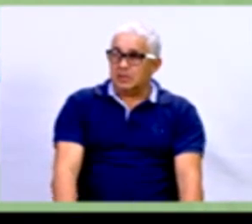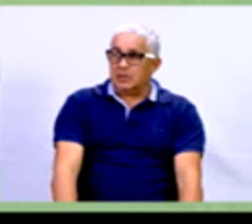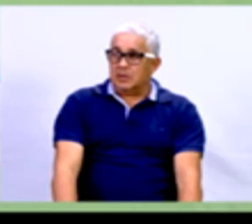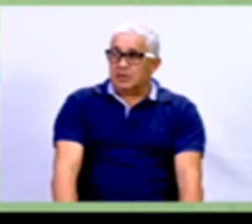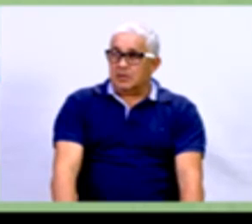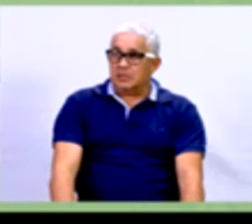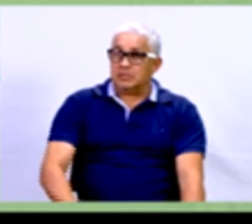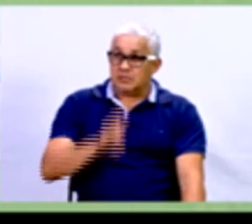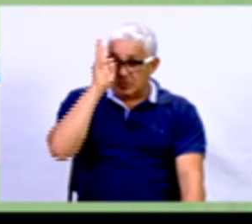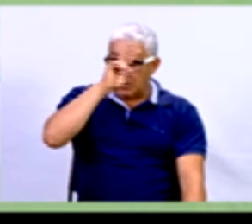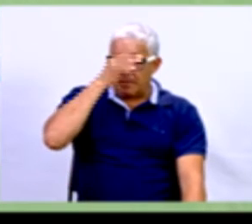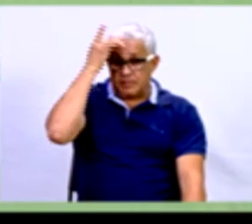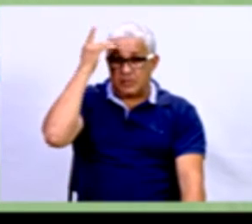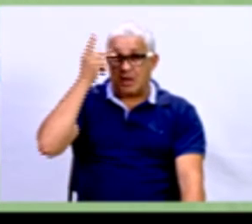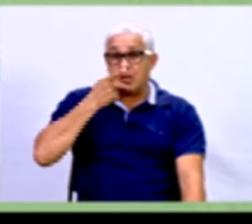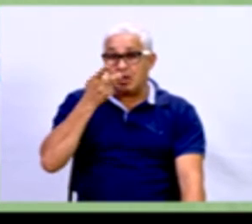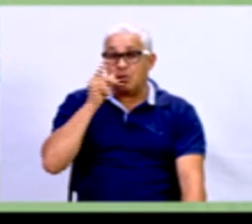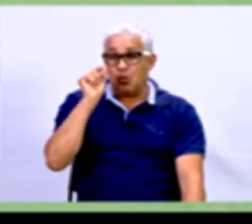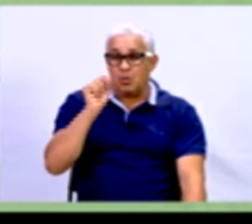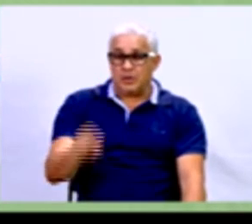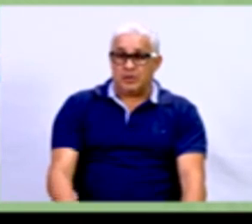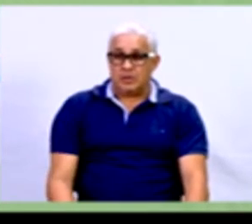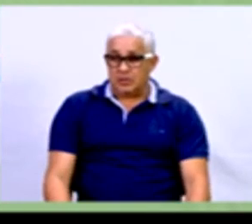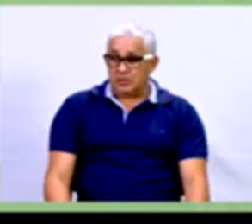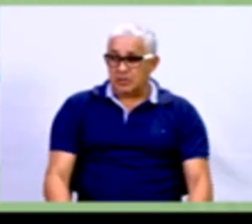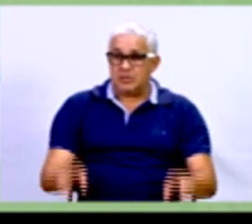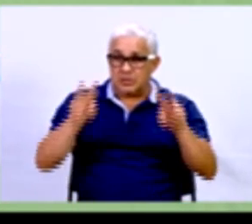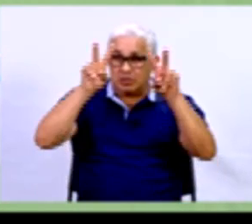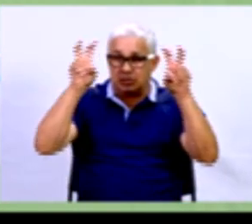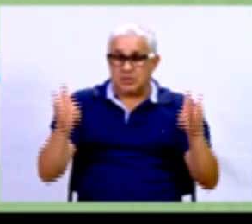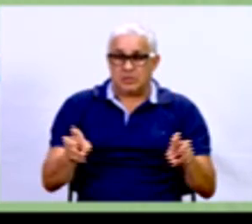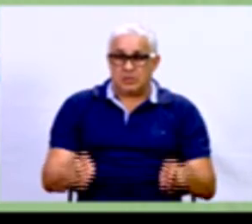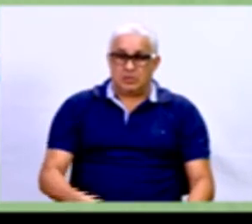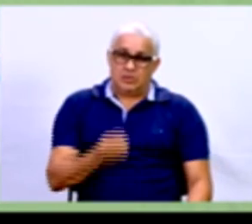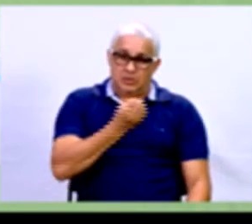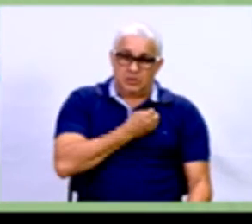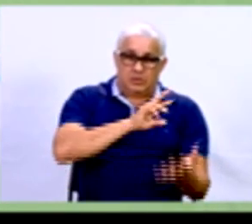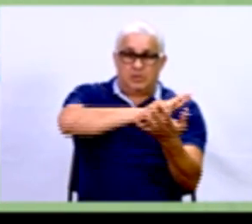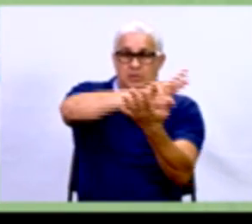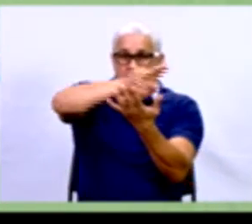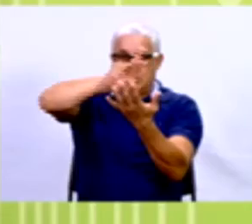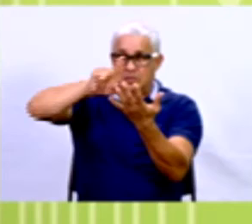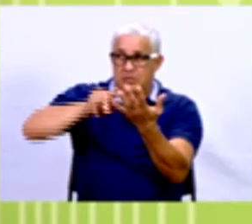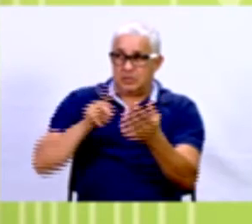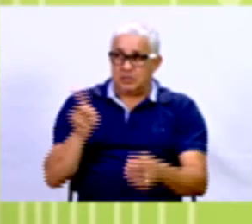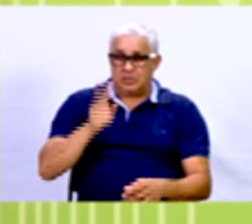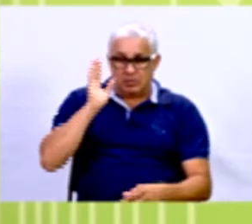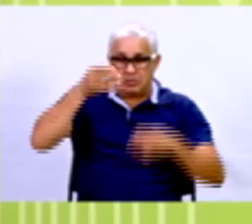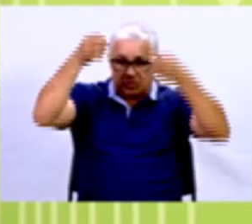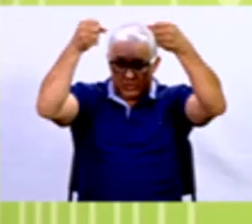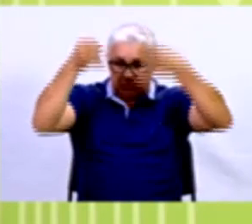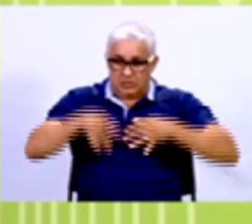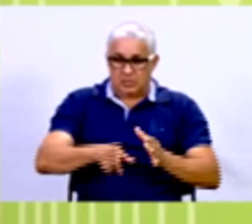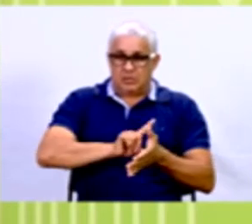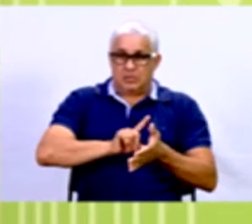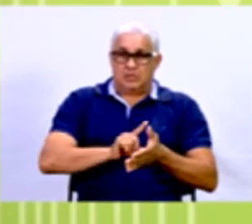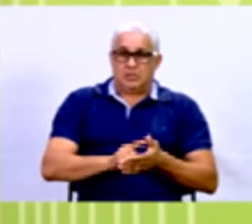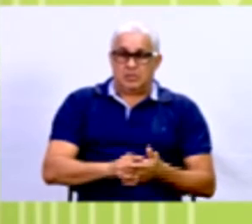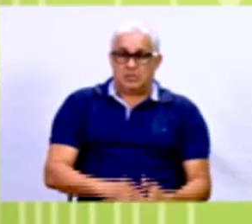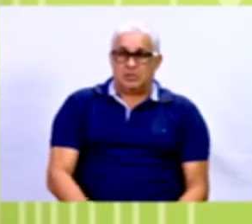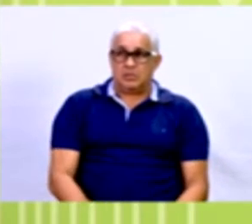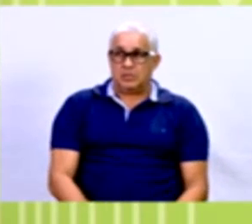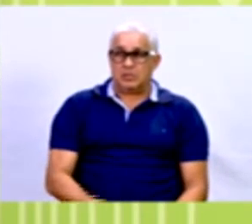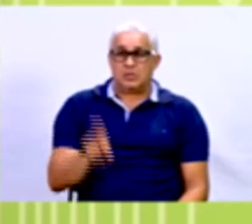né, que alguém comentou a respeito daqueles outros números, né? O professor já explicou pra gente quais são